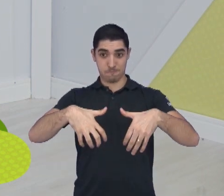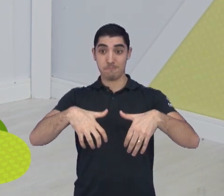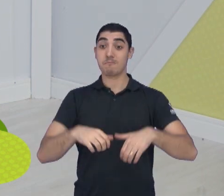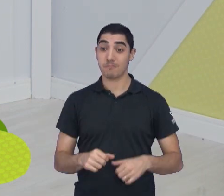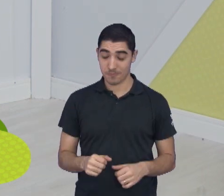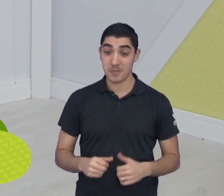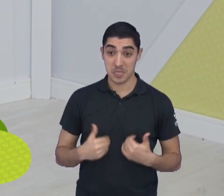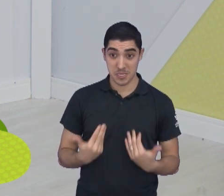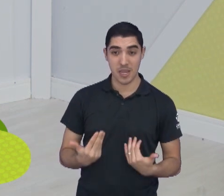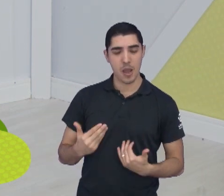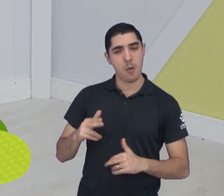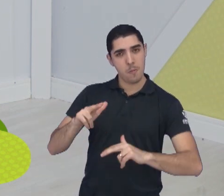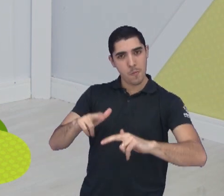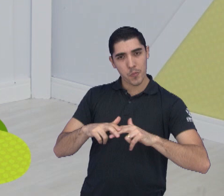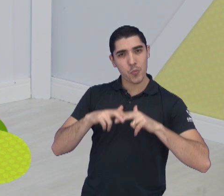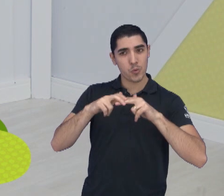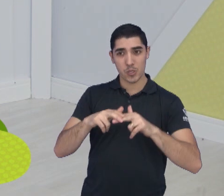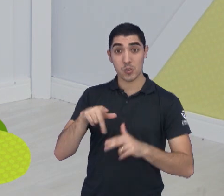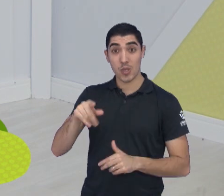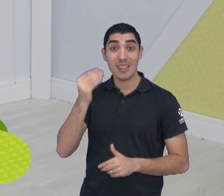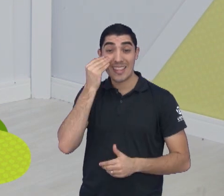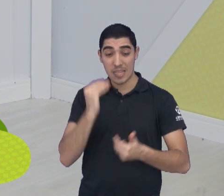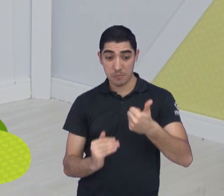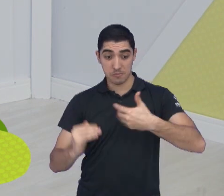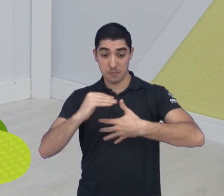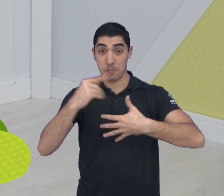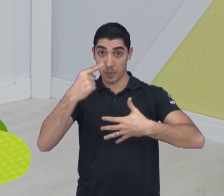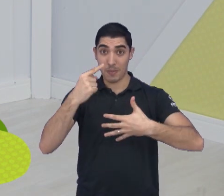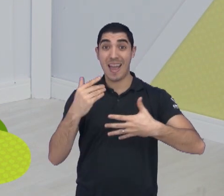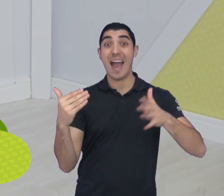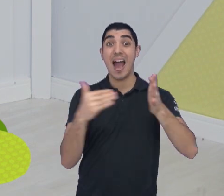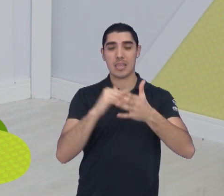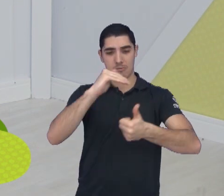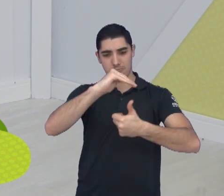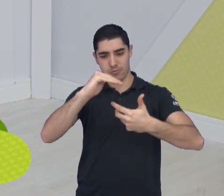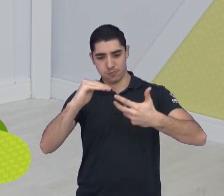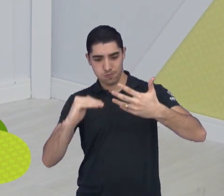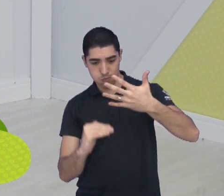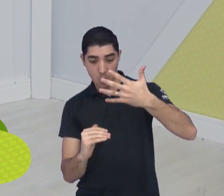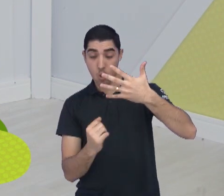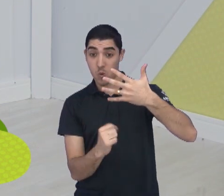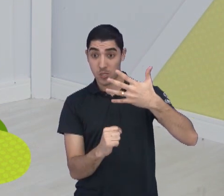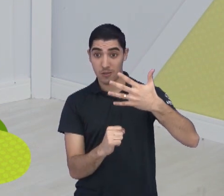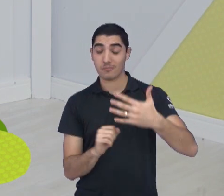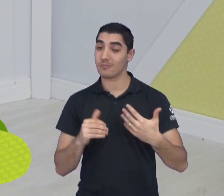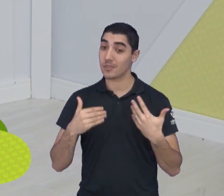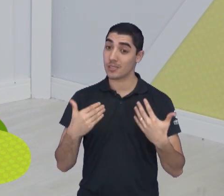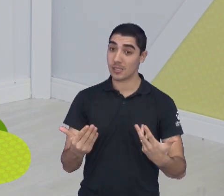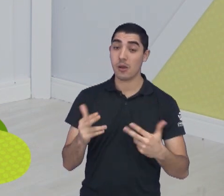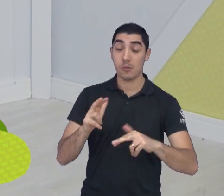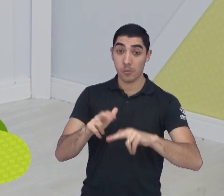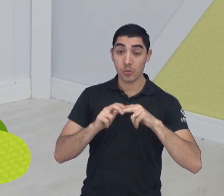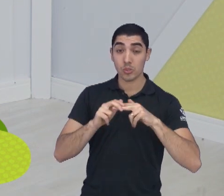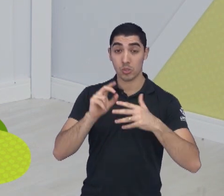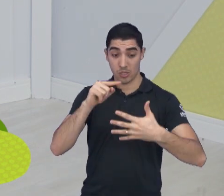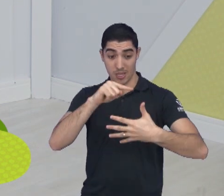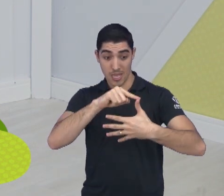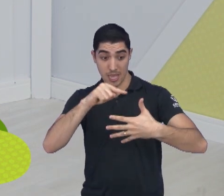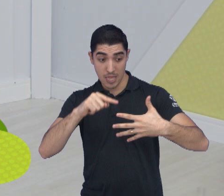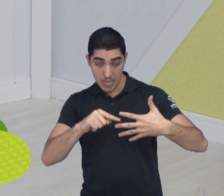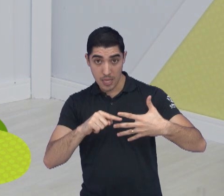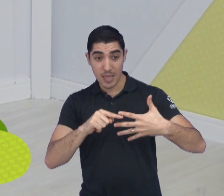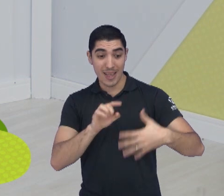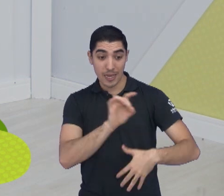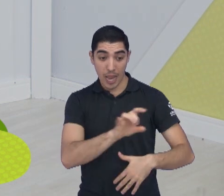da região, vale a pontuação do primeiro ao oitavo colocado de cada modalidade. No entanto, apenas os dois primeiros colocados de